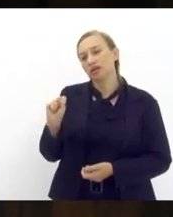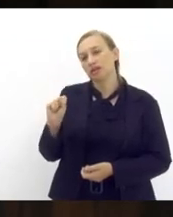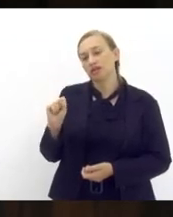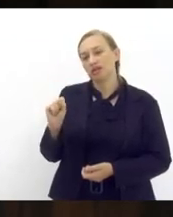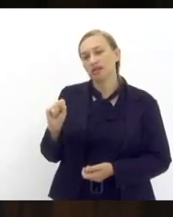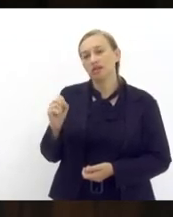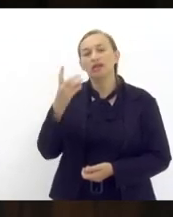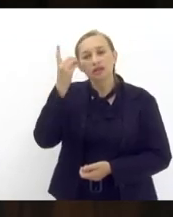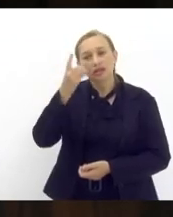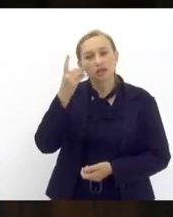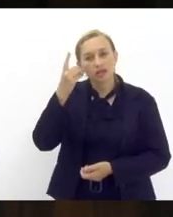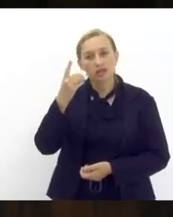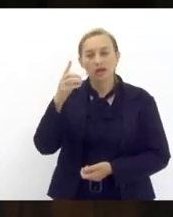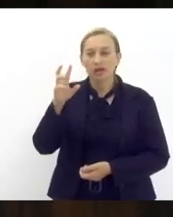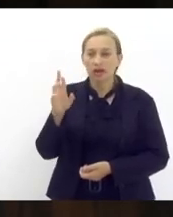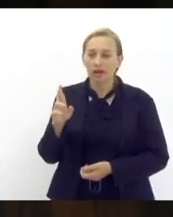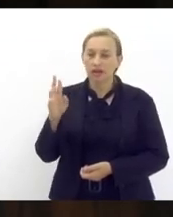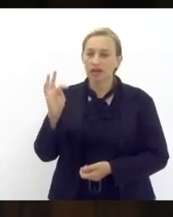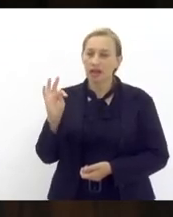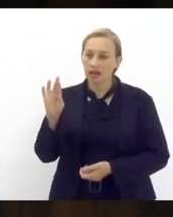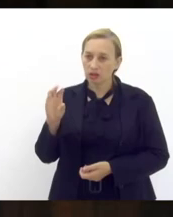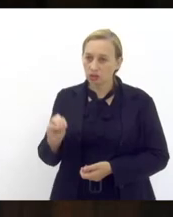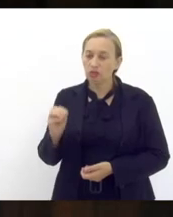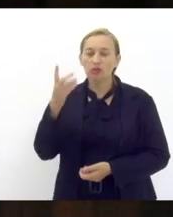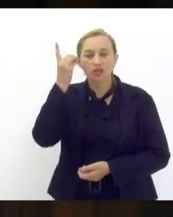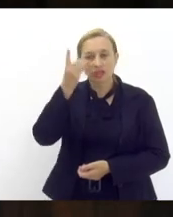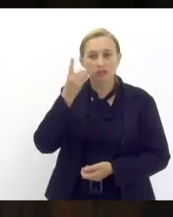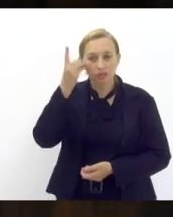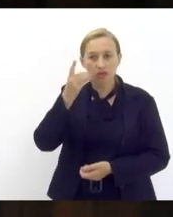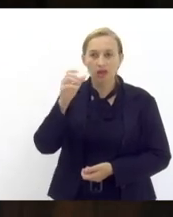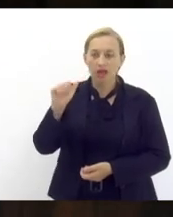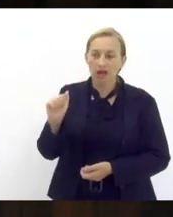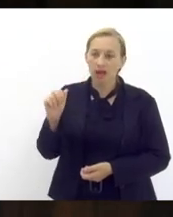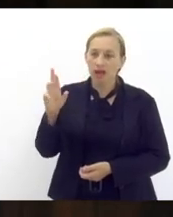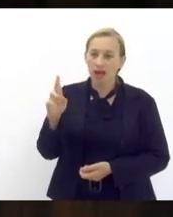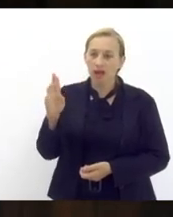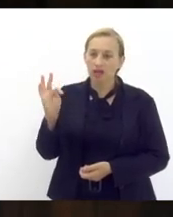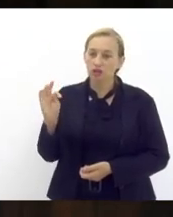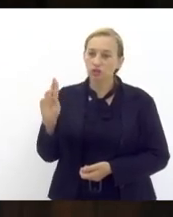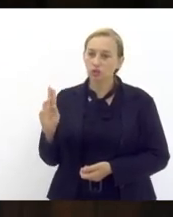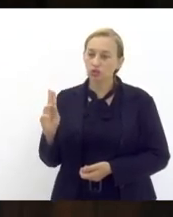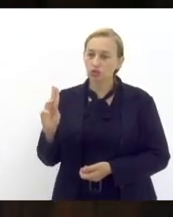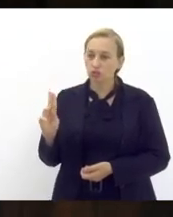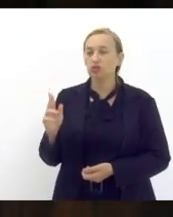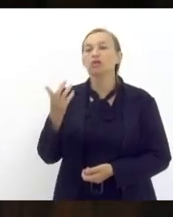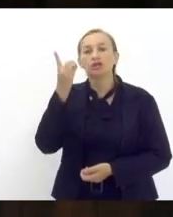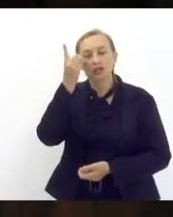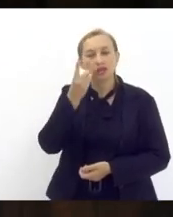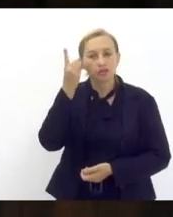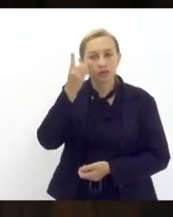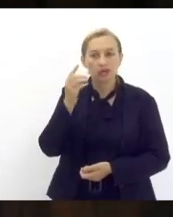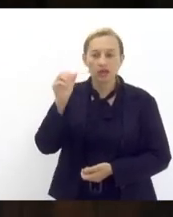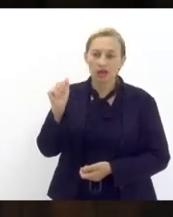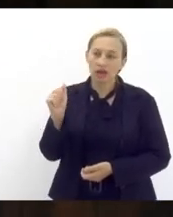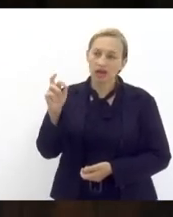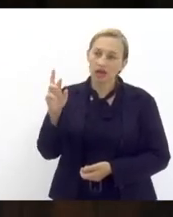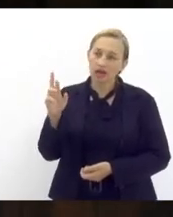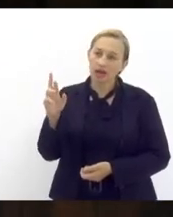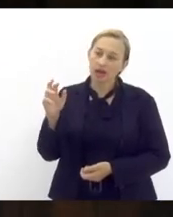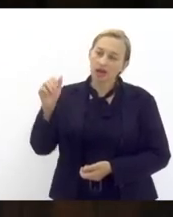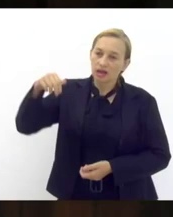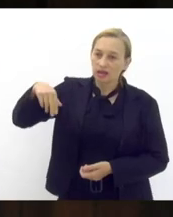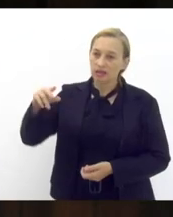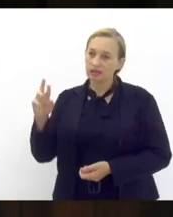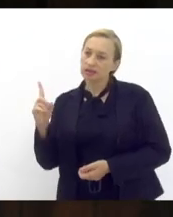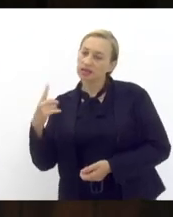deputado Renato Miranda, deputado Arthur Monteiro, deputado Andrezinho Siciliano,